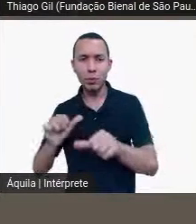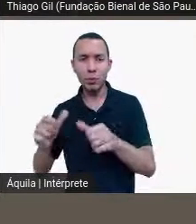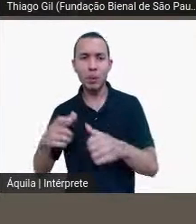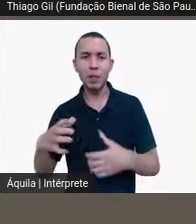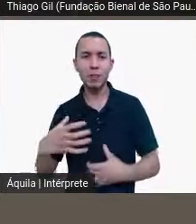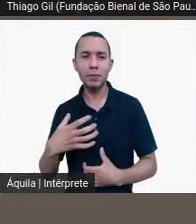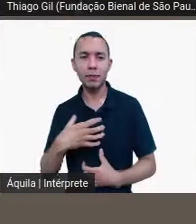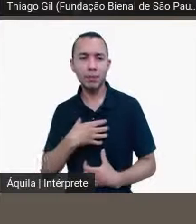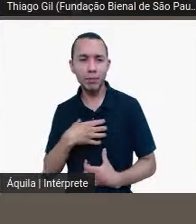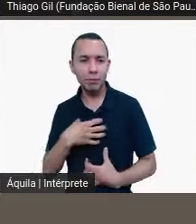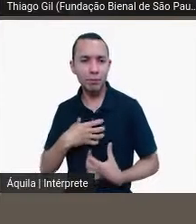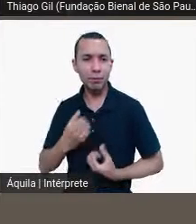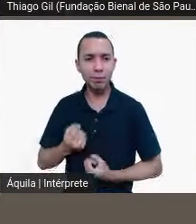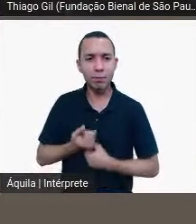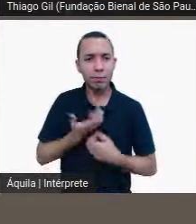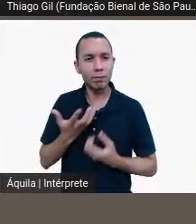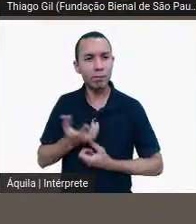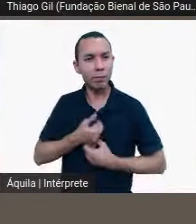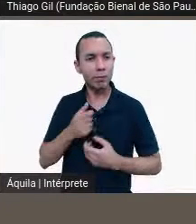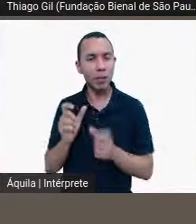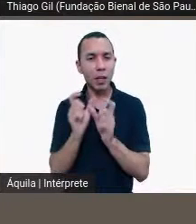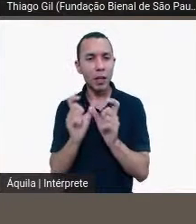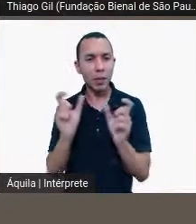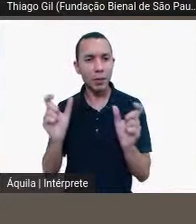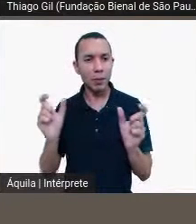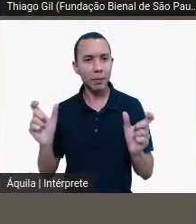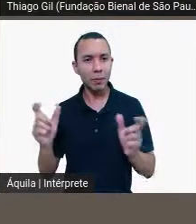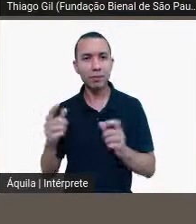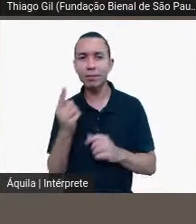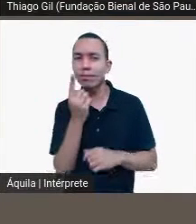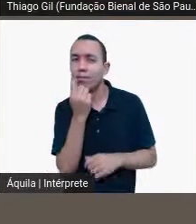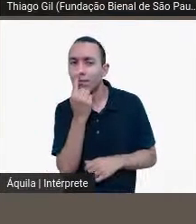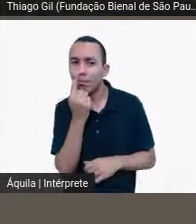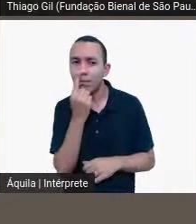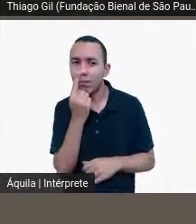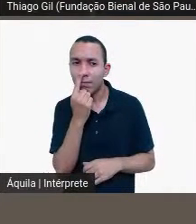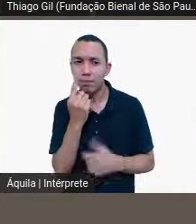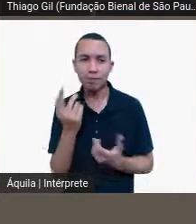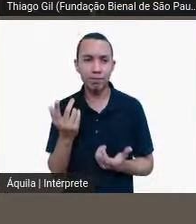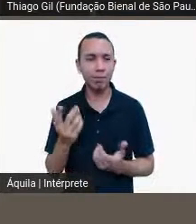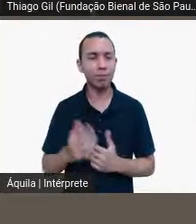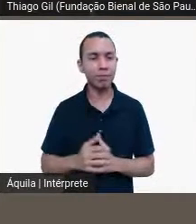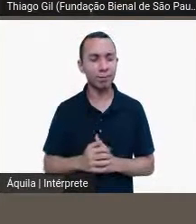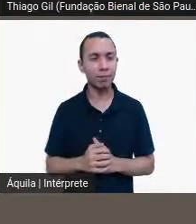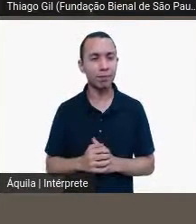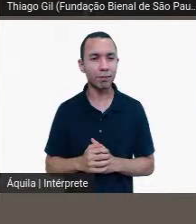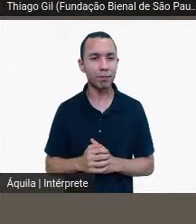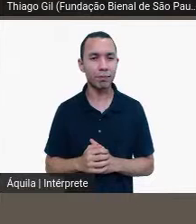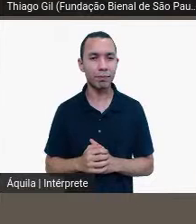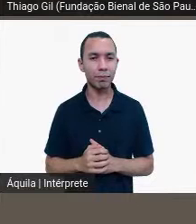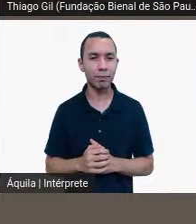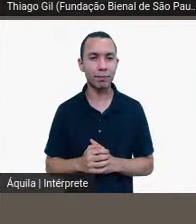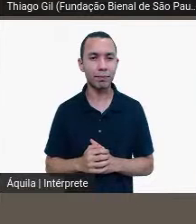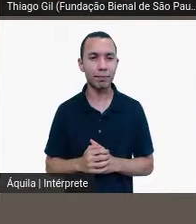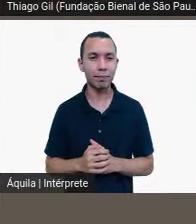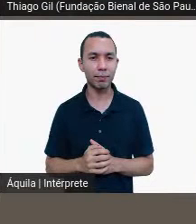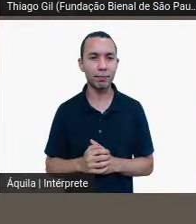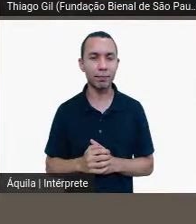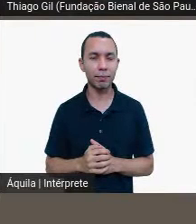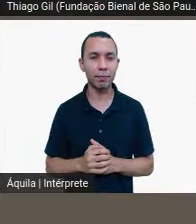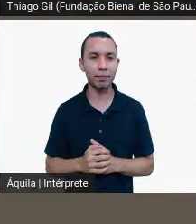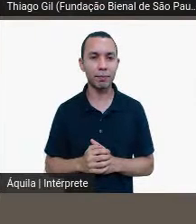que leva essas palavras para o campo da intimidade, né? O fixador, que estabiliza a imagem